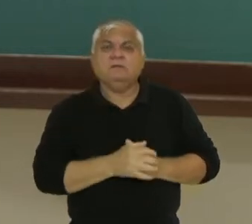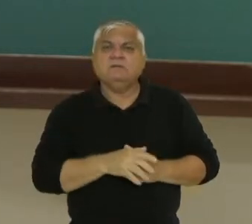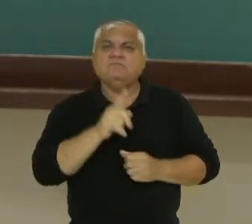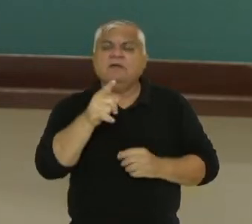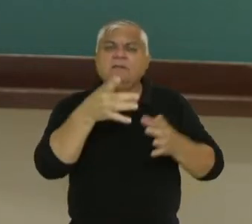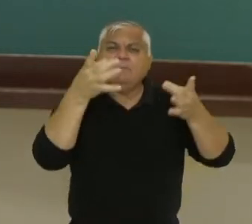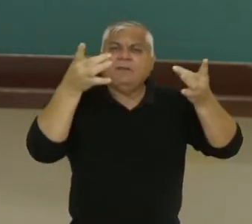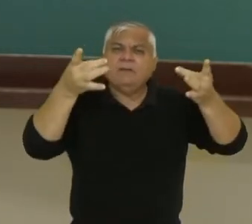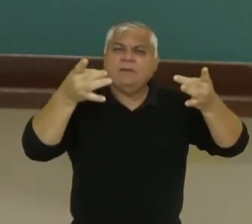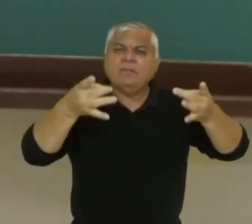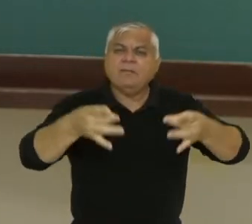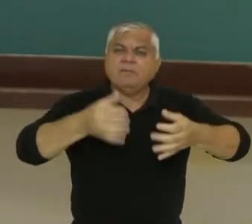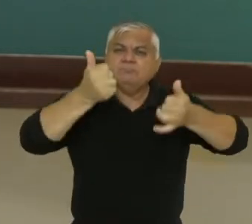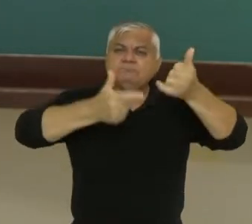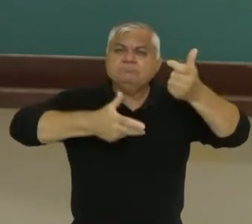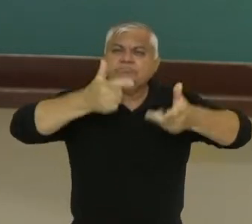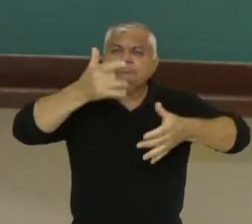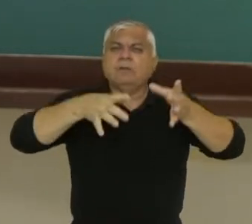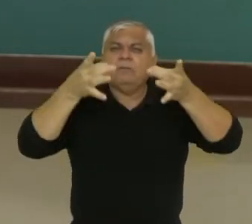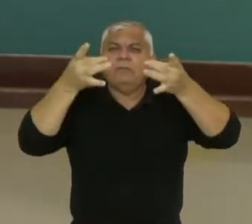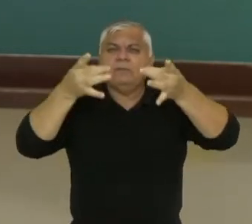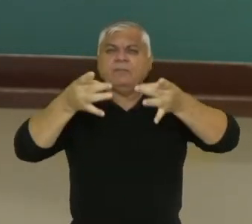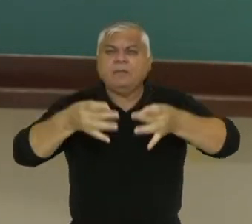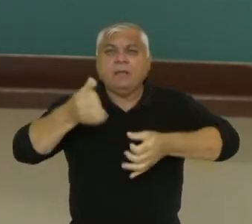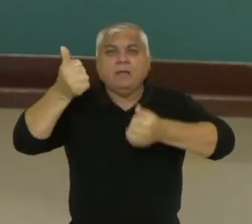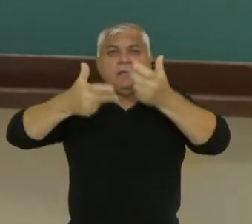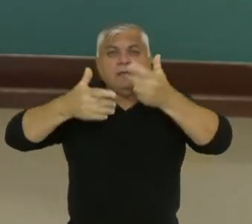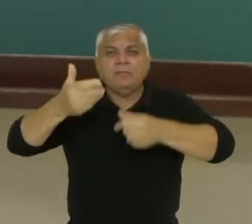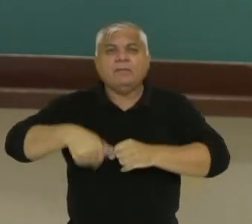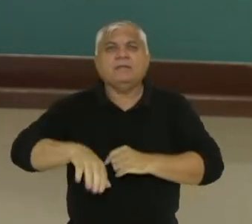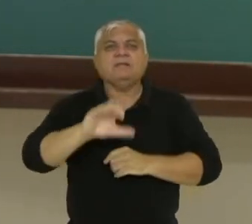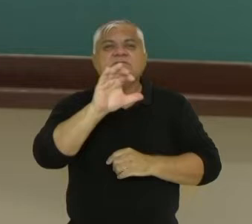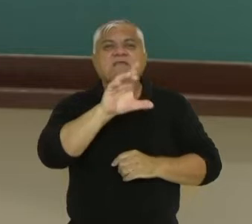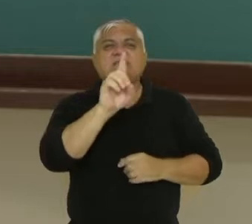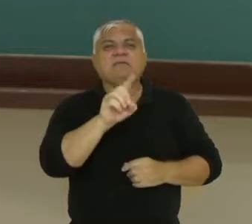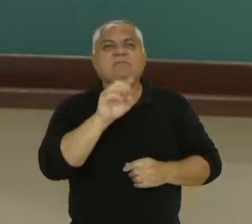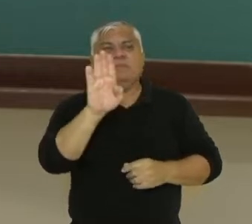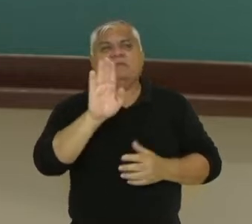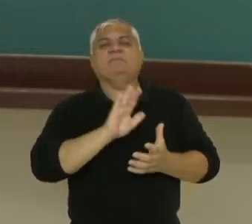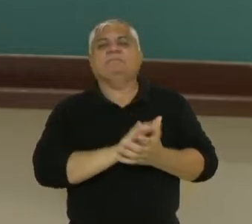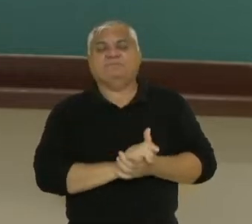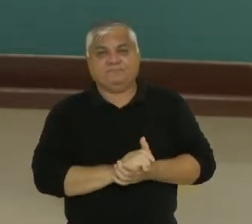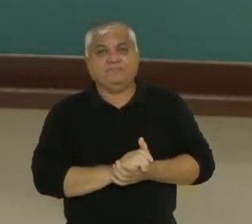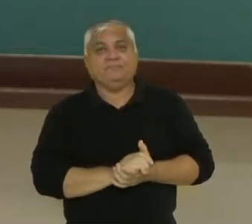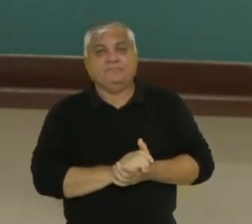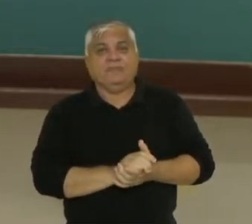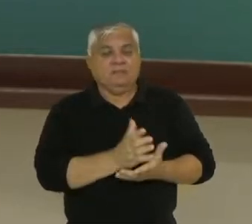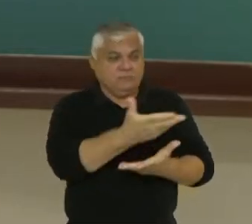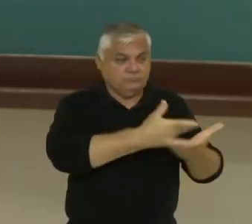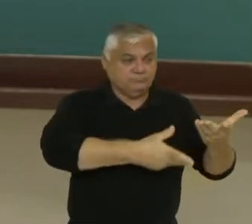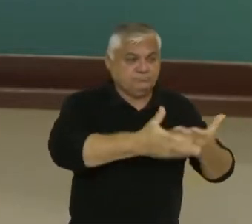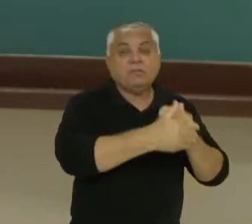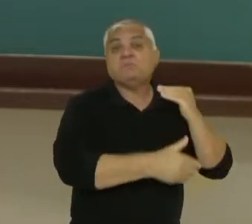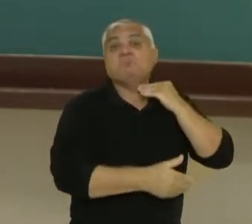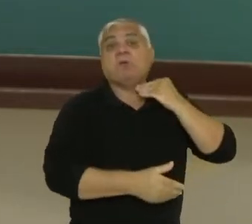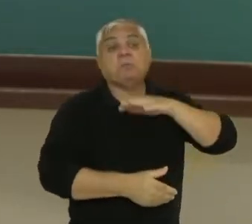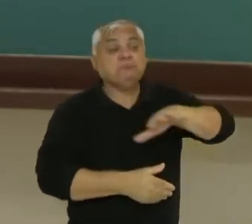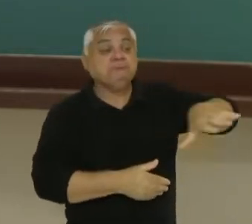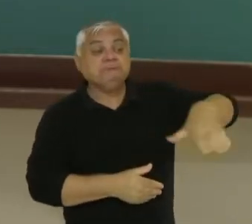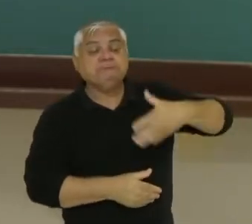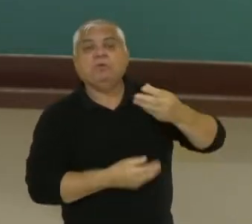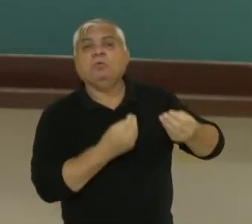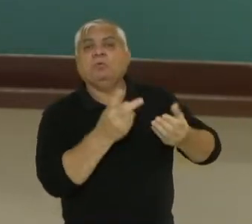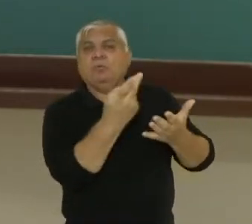exatamente explicar um pouquinho melhor a respeito dos CDBs, esses empréstimos interbancários que acontecem, que a